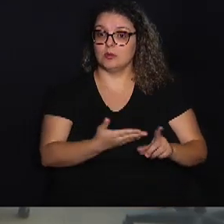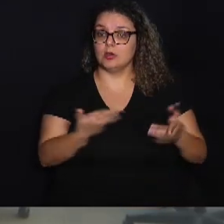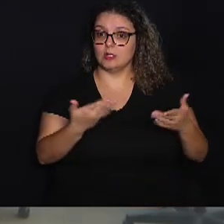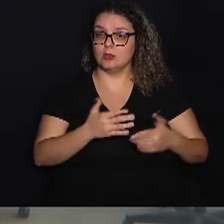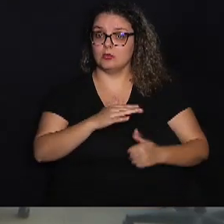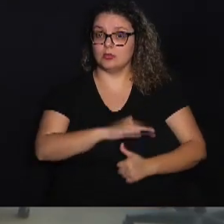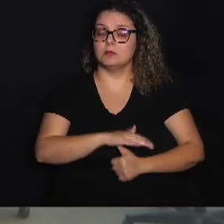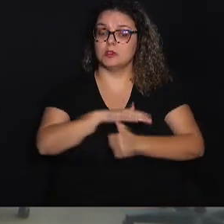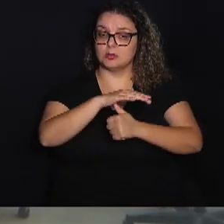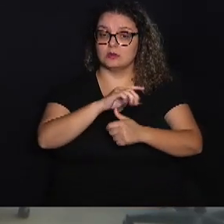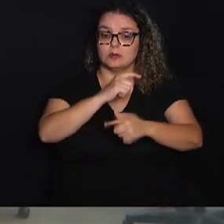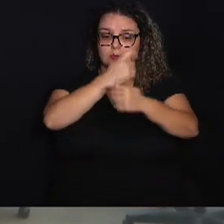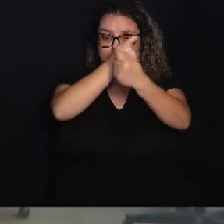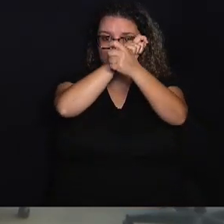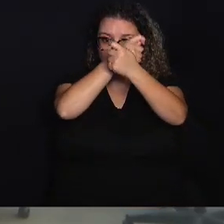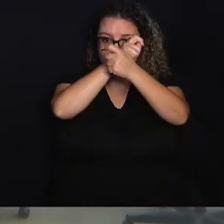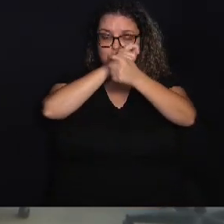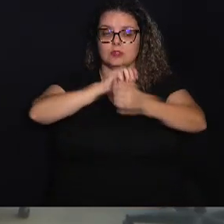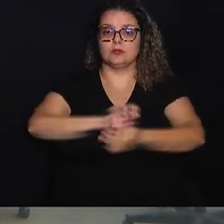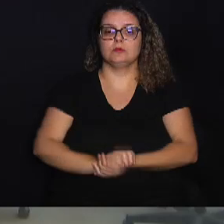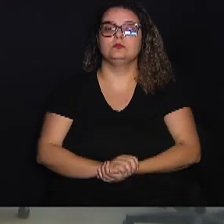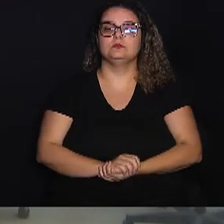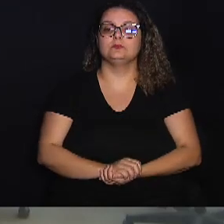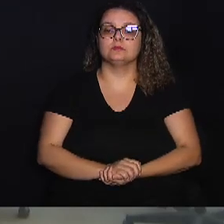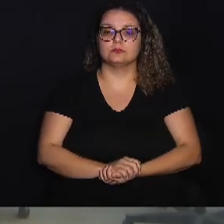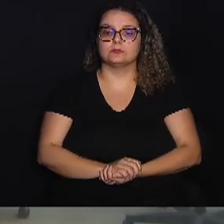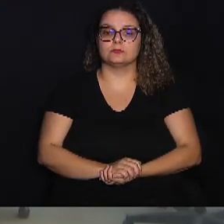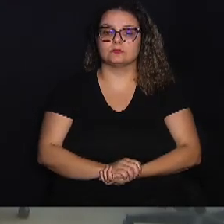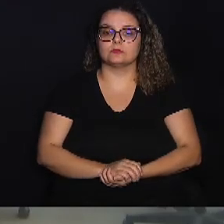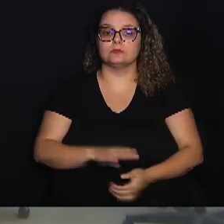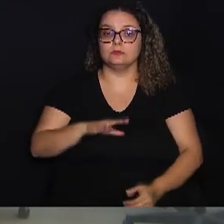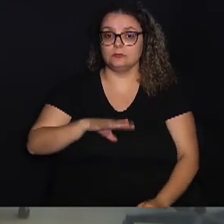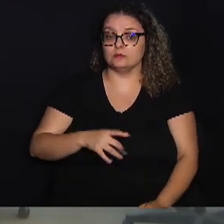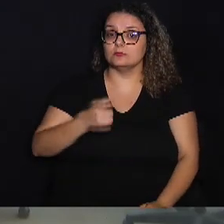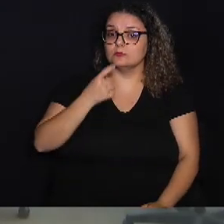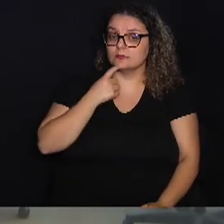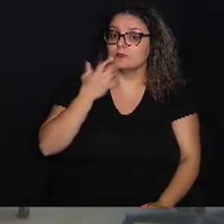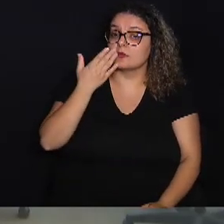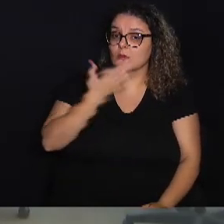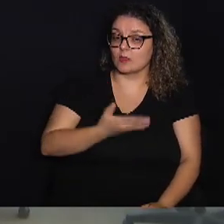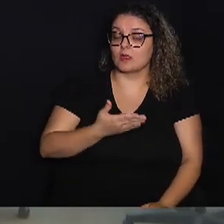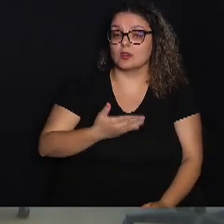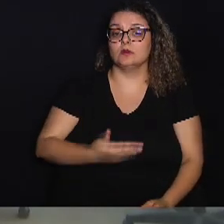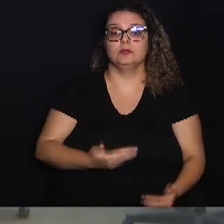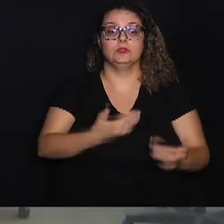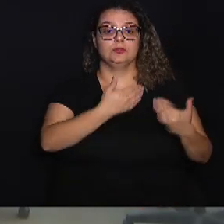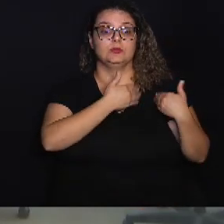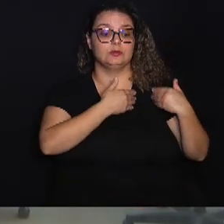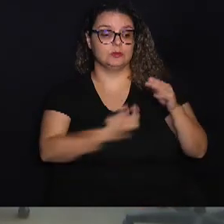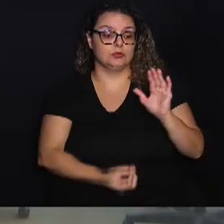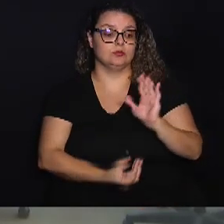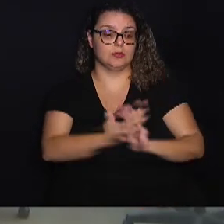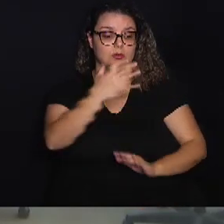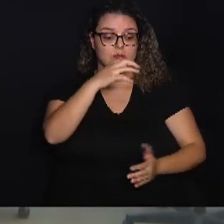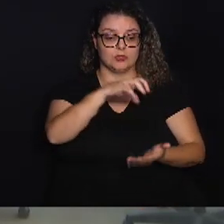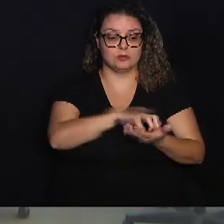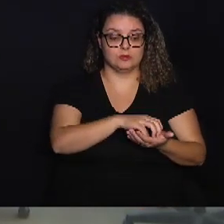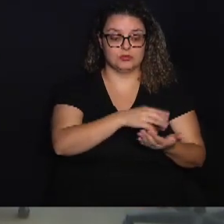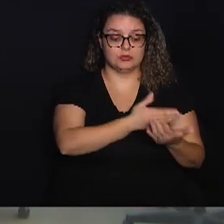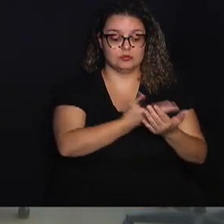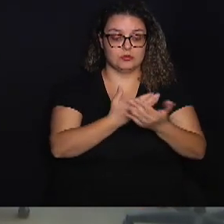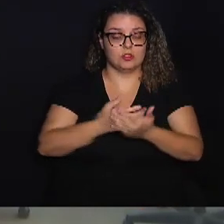reitor da pontífice Universidade Católica de Campinas e responsável pela Fundação do Centro de Estudos